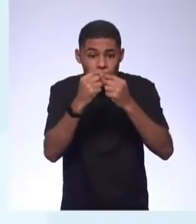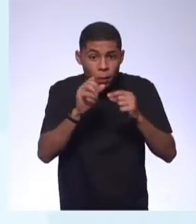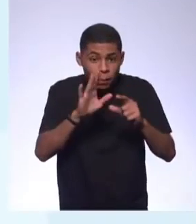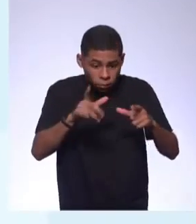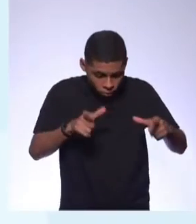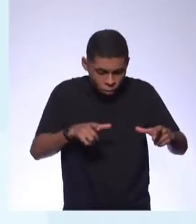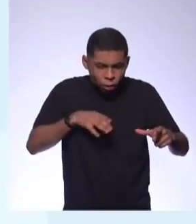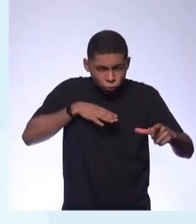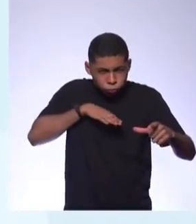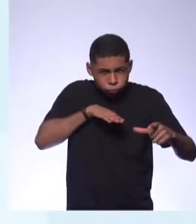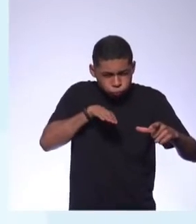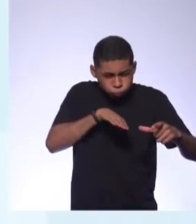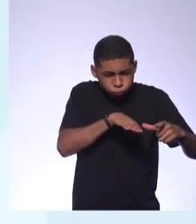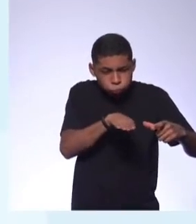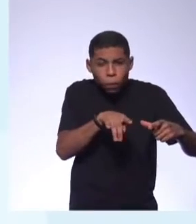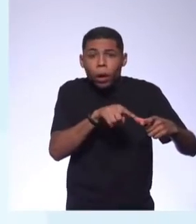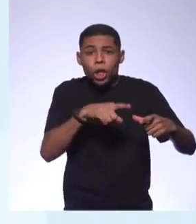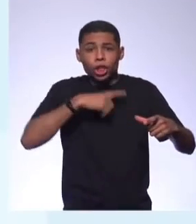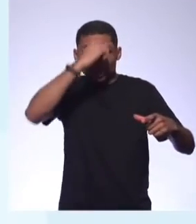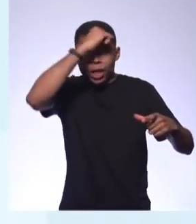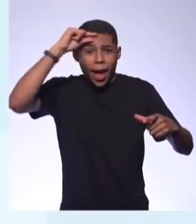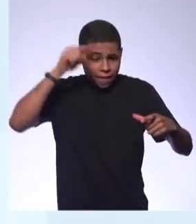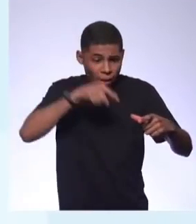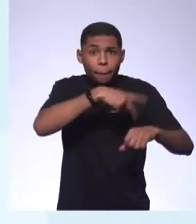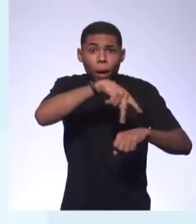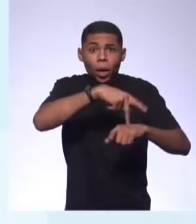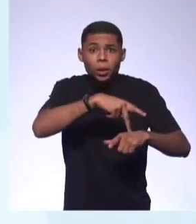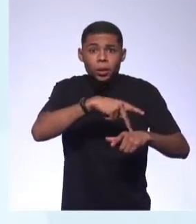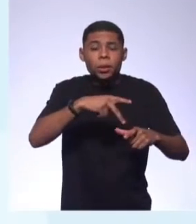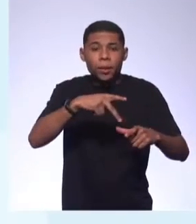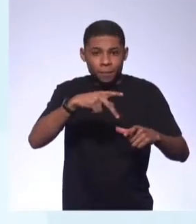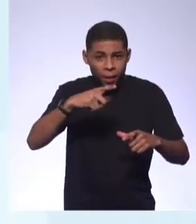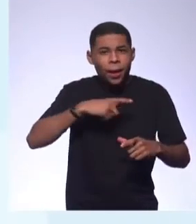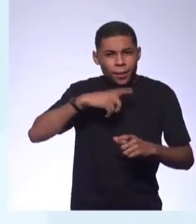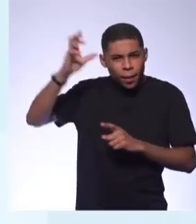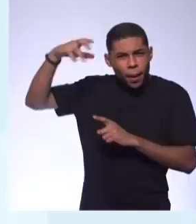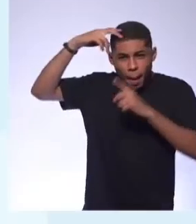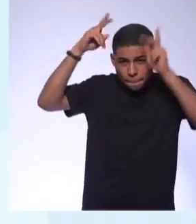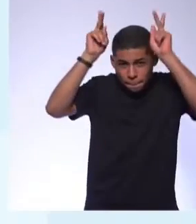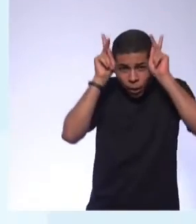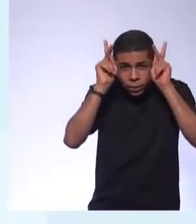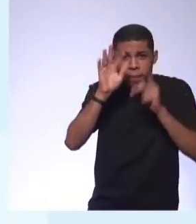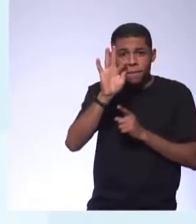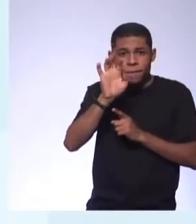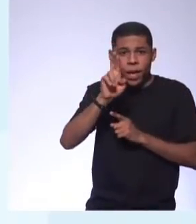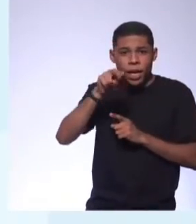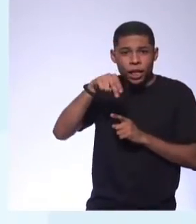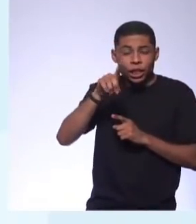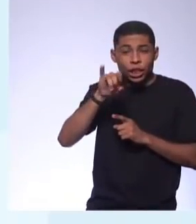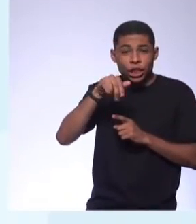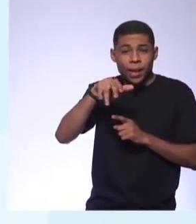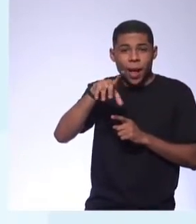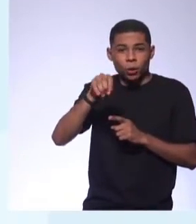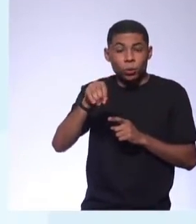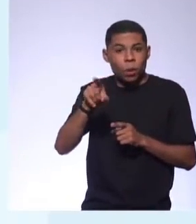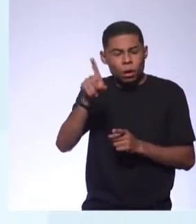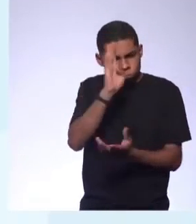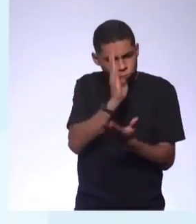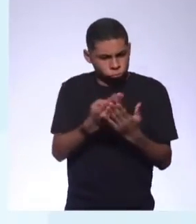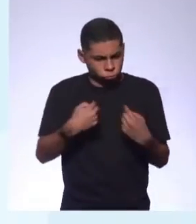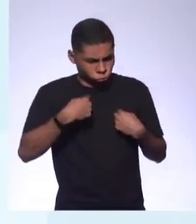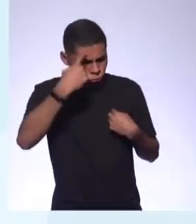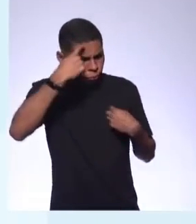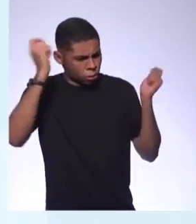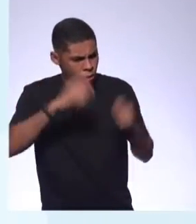Sérvia. Então, quando o príncipe Francisco Ferdinando, acreditando que ele era o senhor